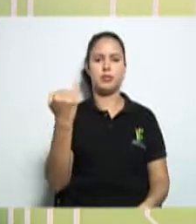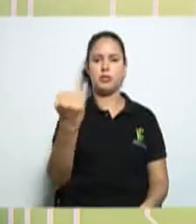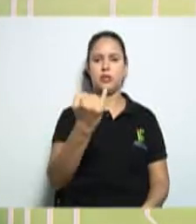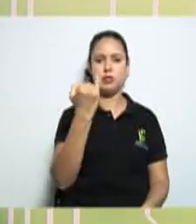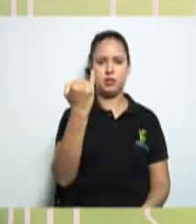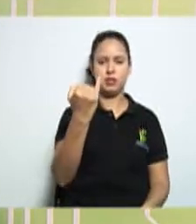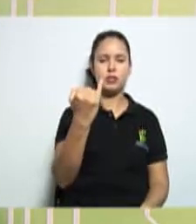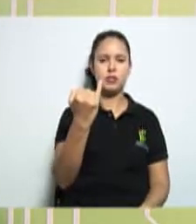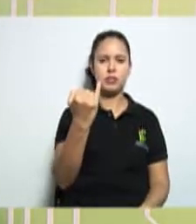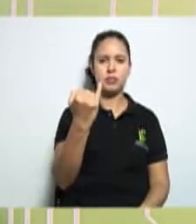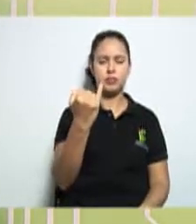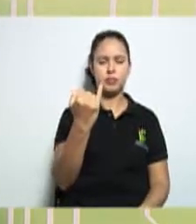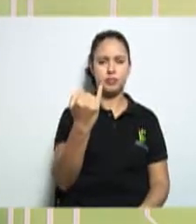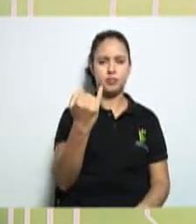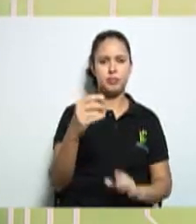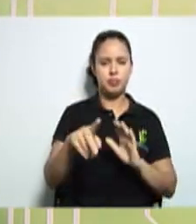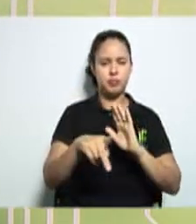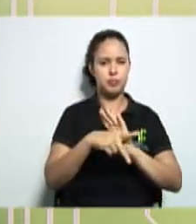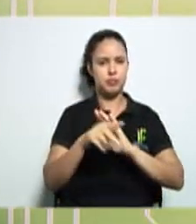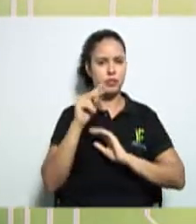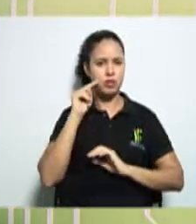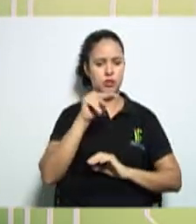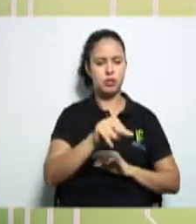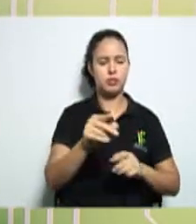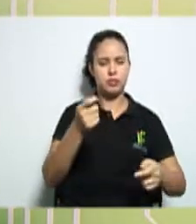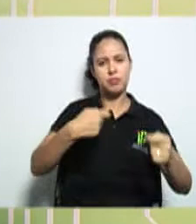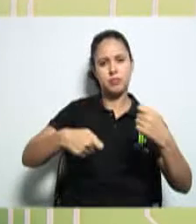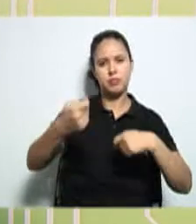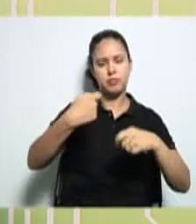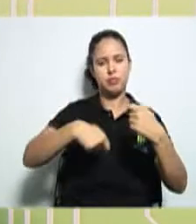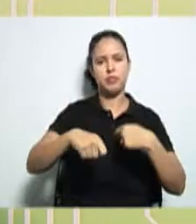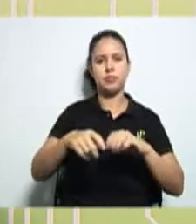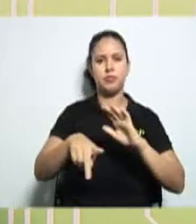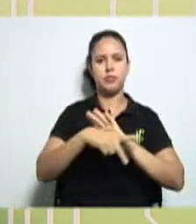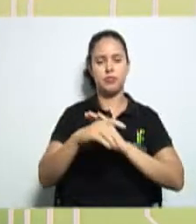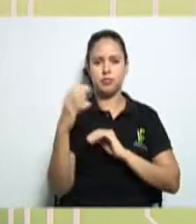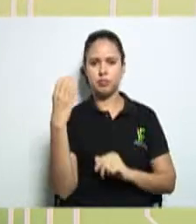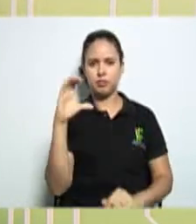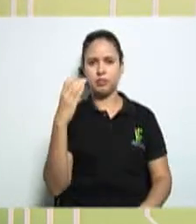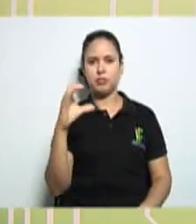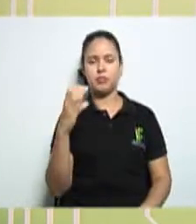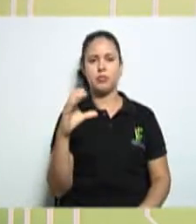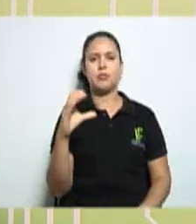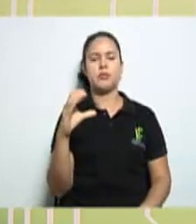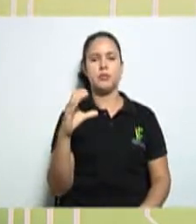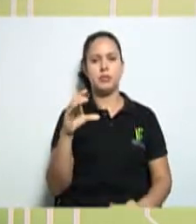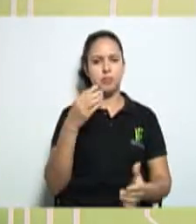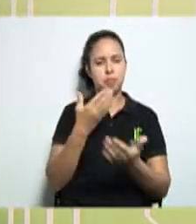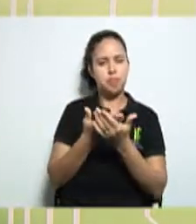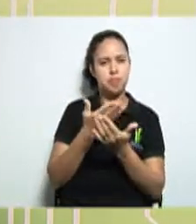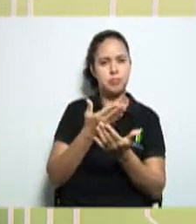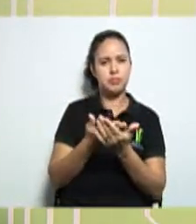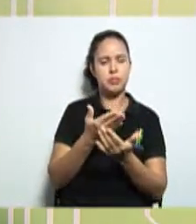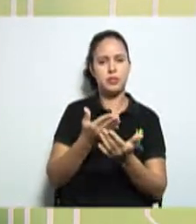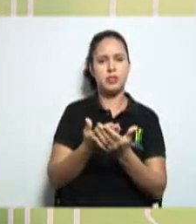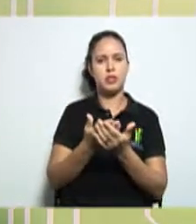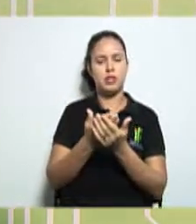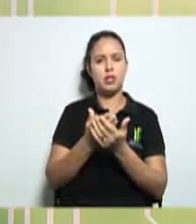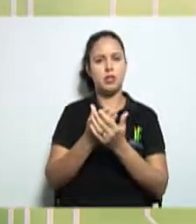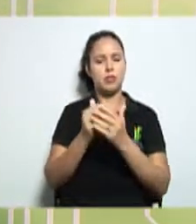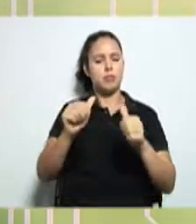importantes para olhar para a administração como ciência, como uma ciência que vai estudar a melhor forma